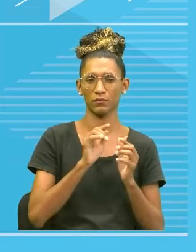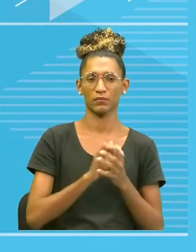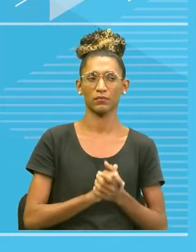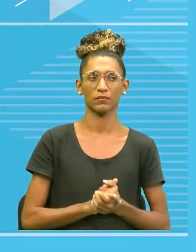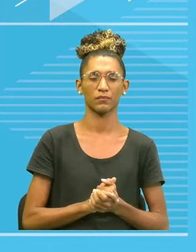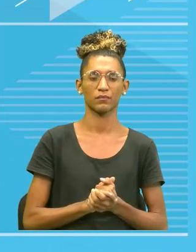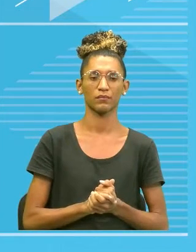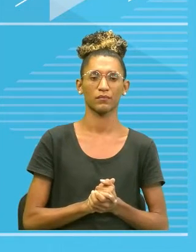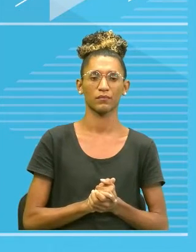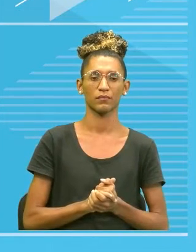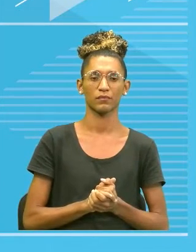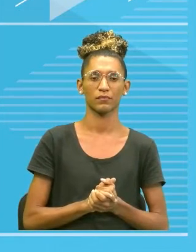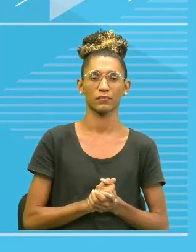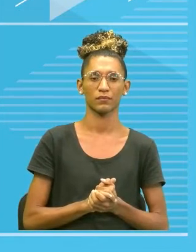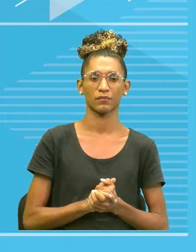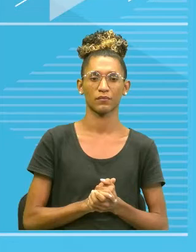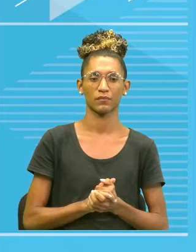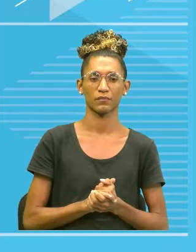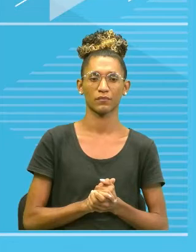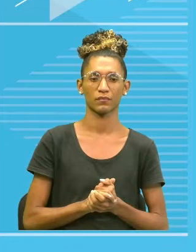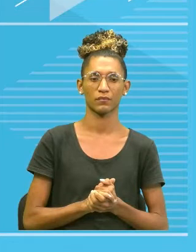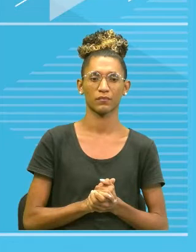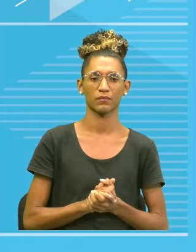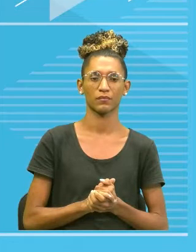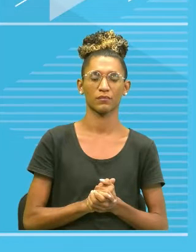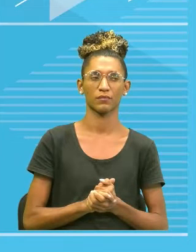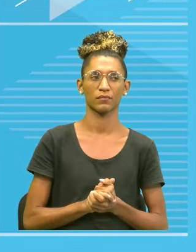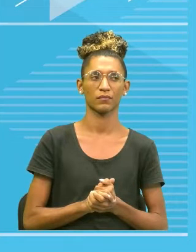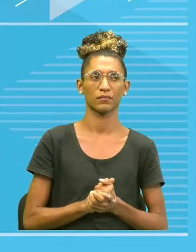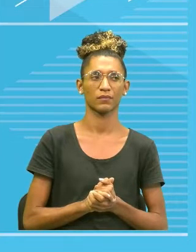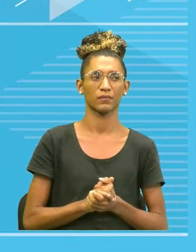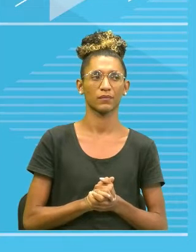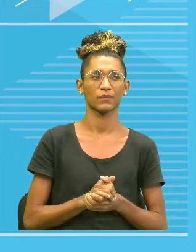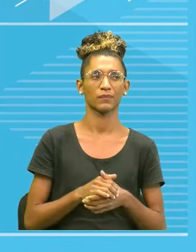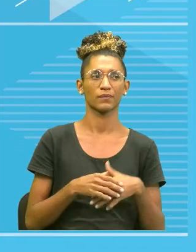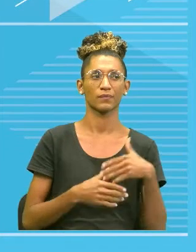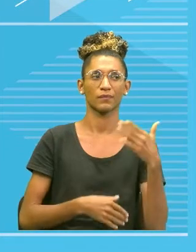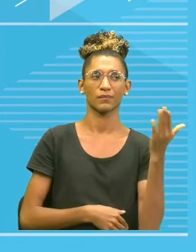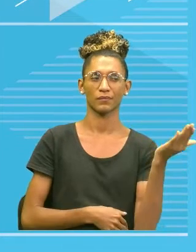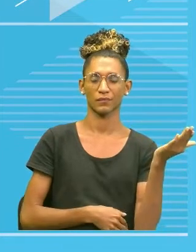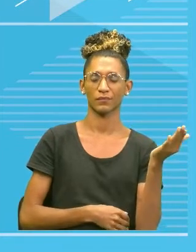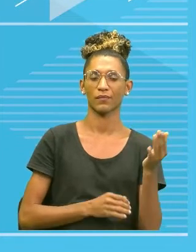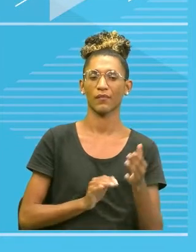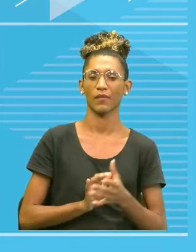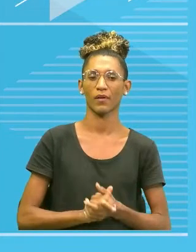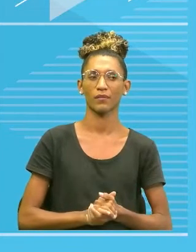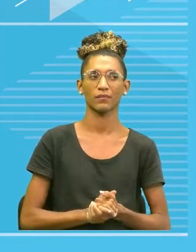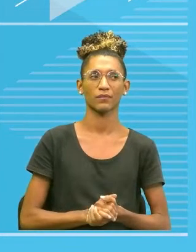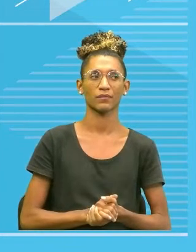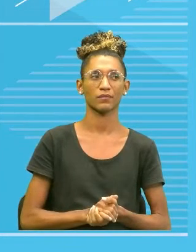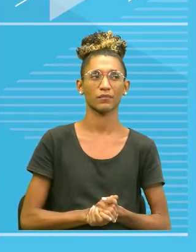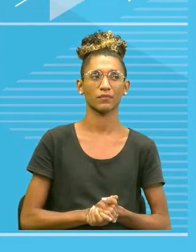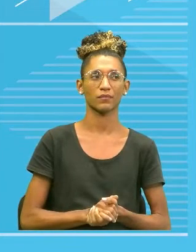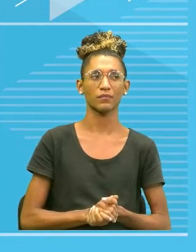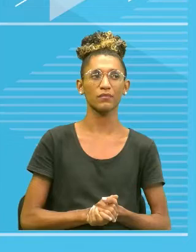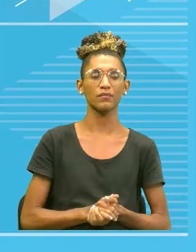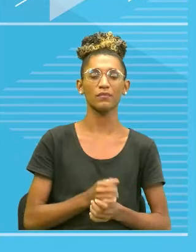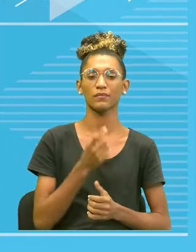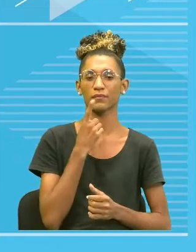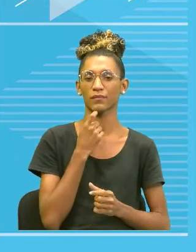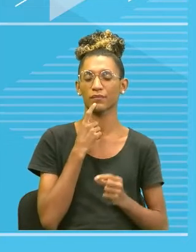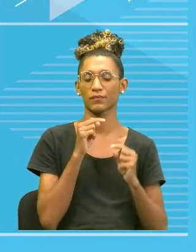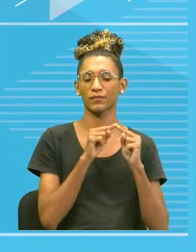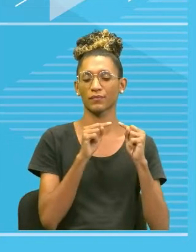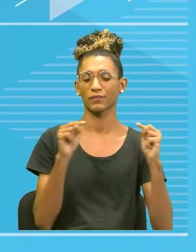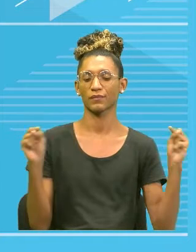B, mais a quantidade de calor de B para C, mais a quantidade de calor de C para D, mais a quantidade de calor de D